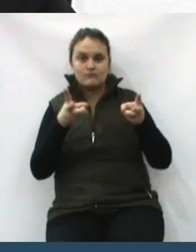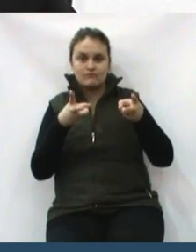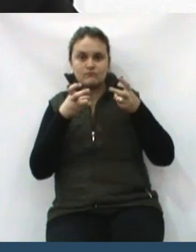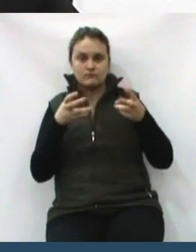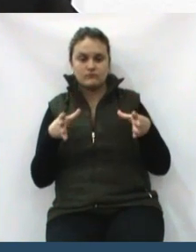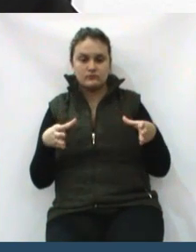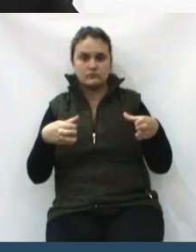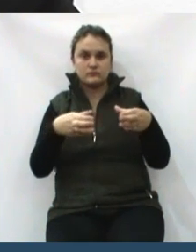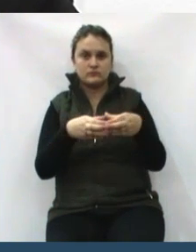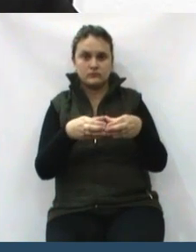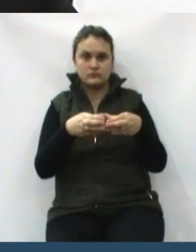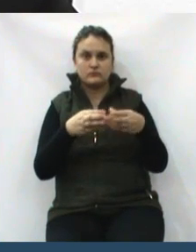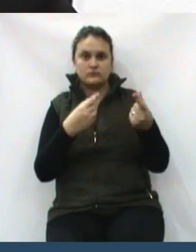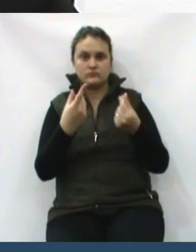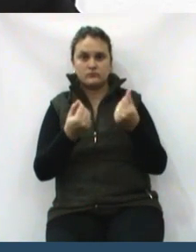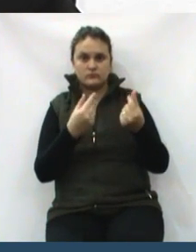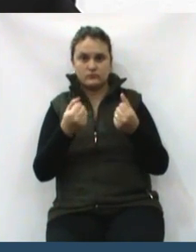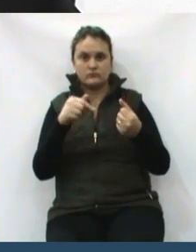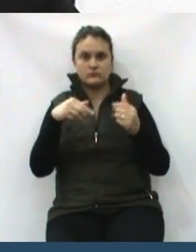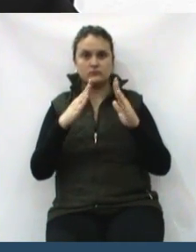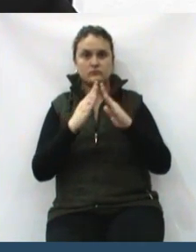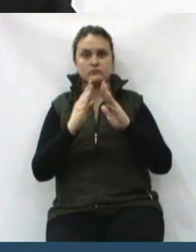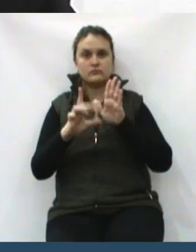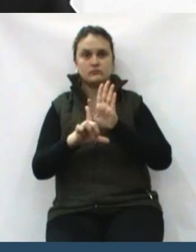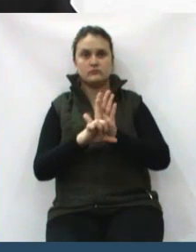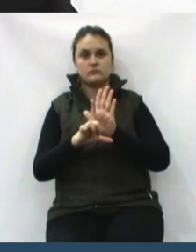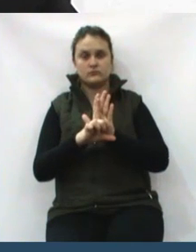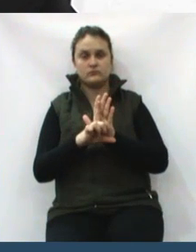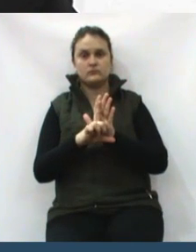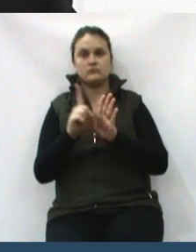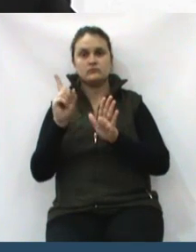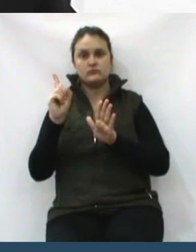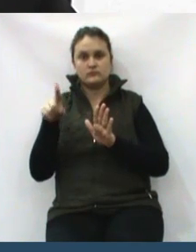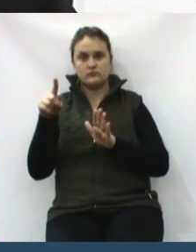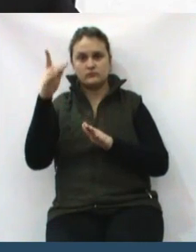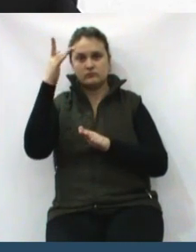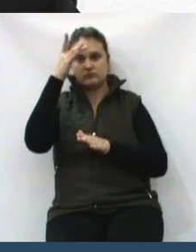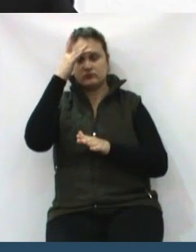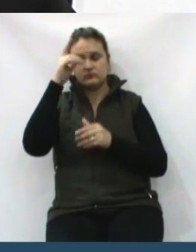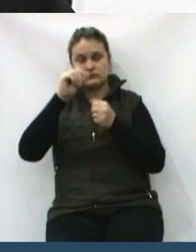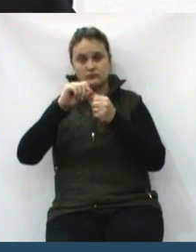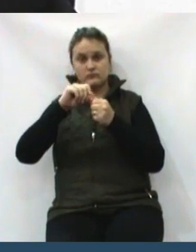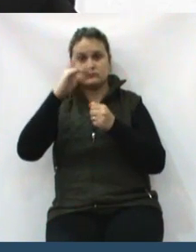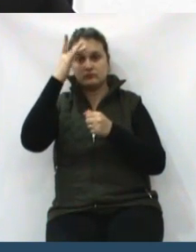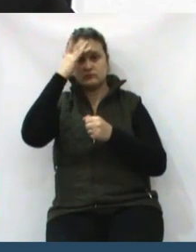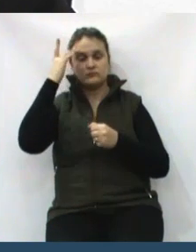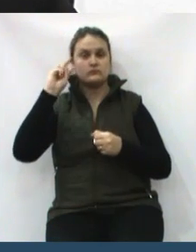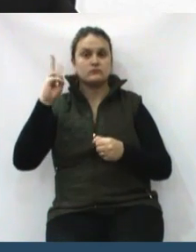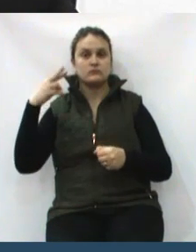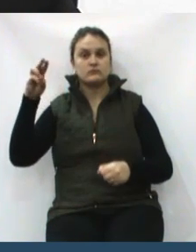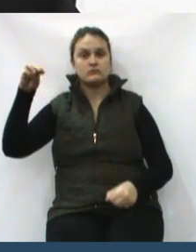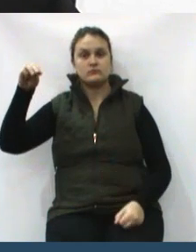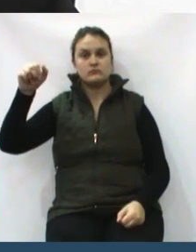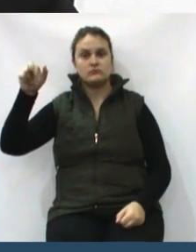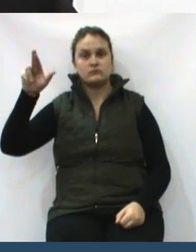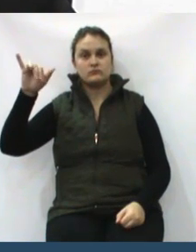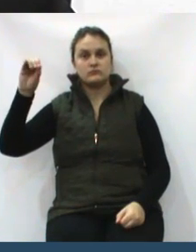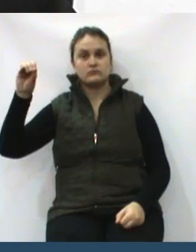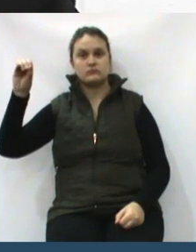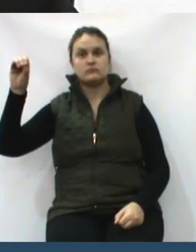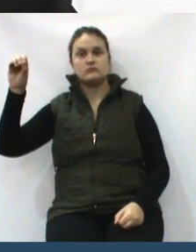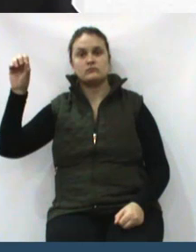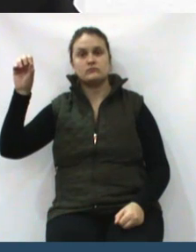Comissão de Orçamento e Finanças dessa Casa de Leis, que é composta pelos vereadores Mário, Saz e